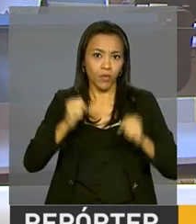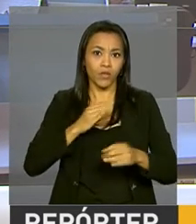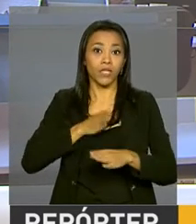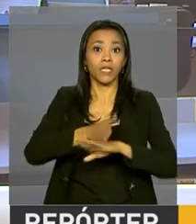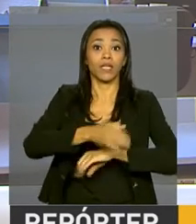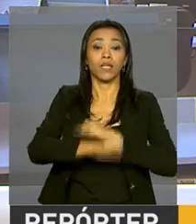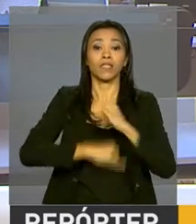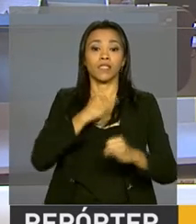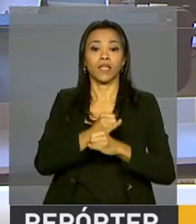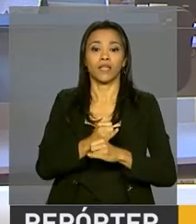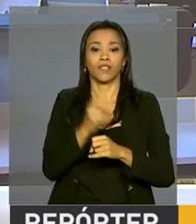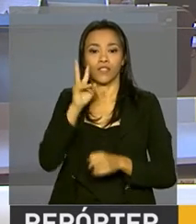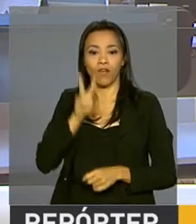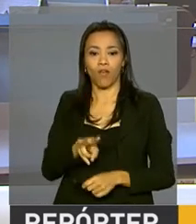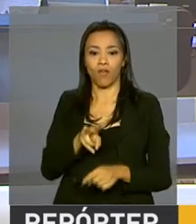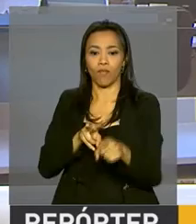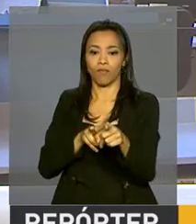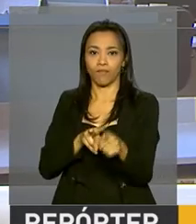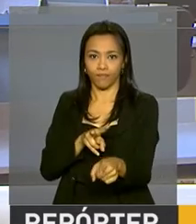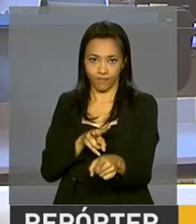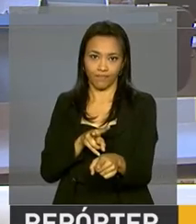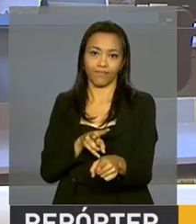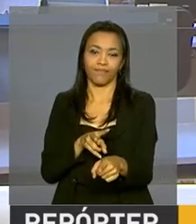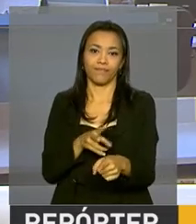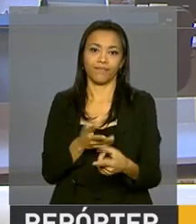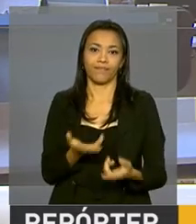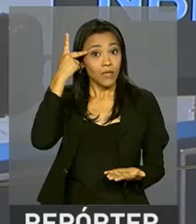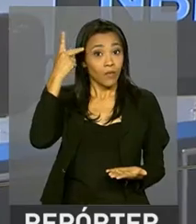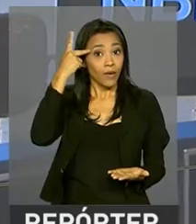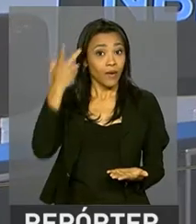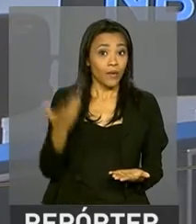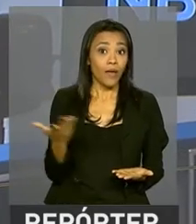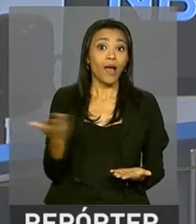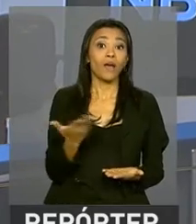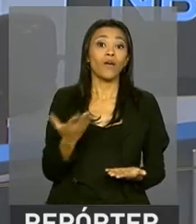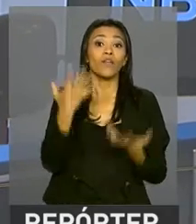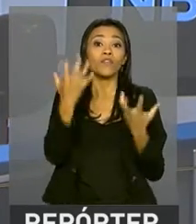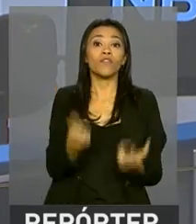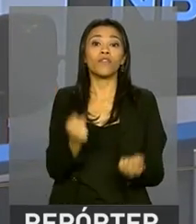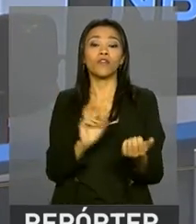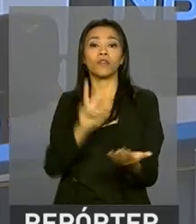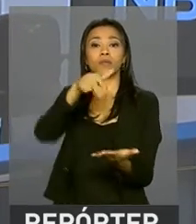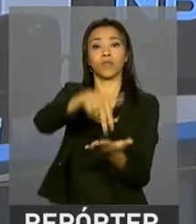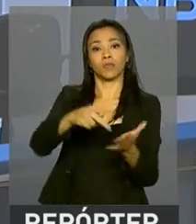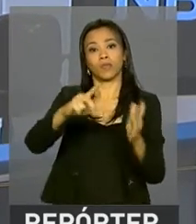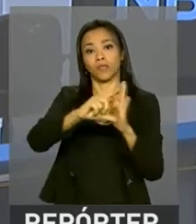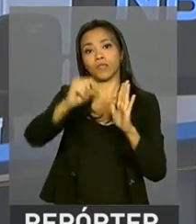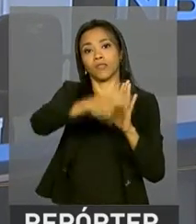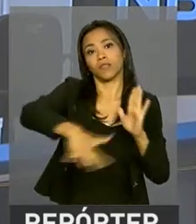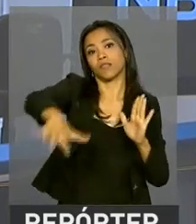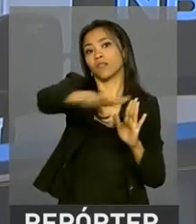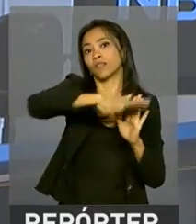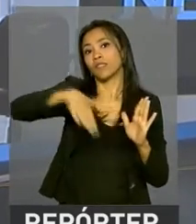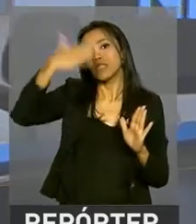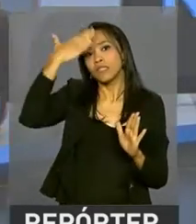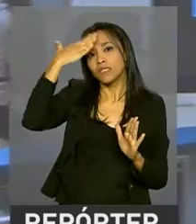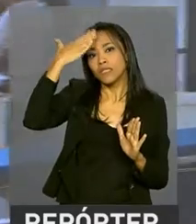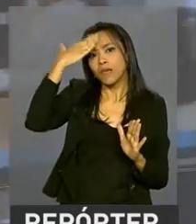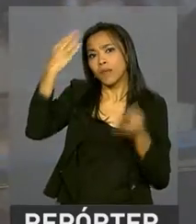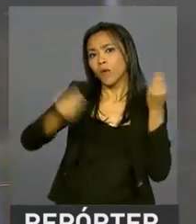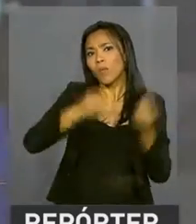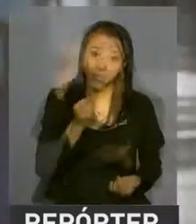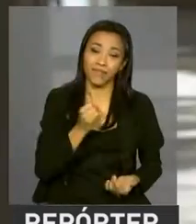o df ponto edu.br vamos agora ao palácio do planalto saber a agenda do presidente